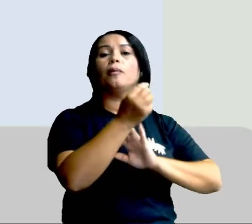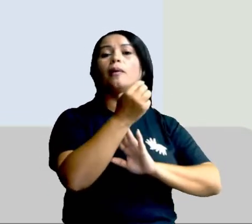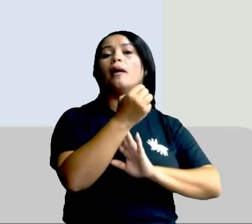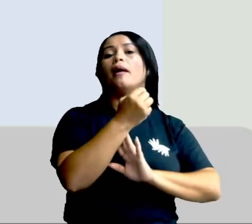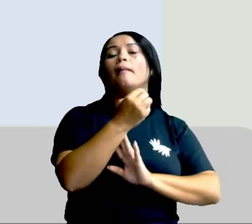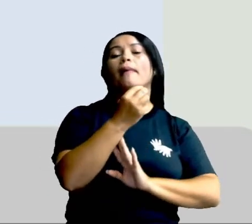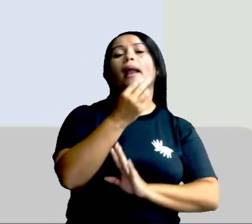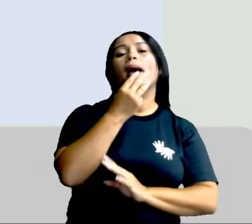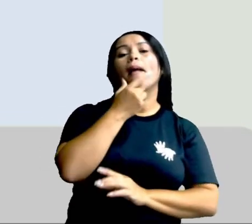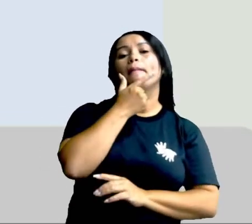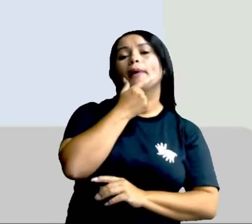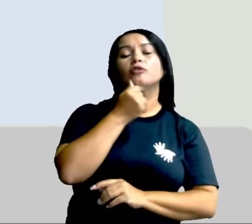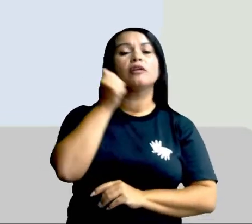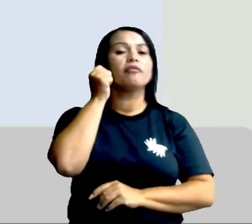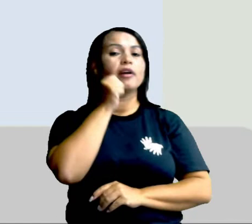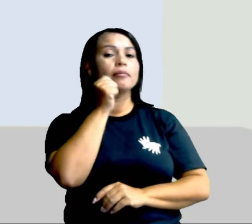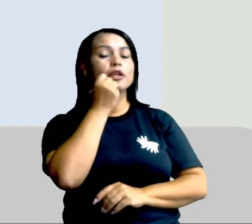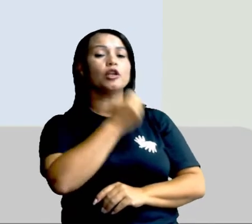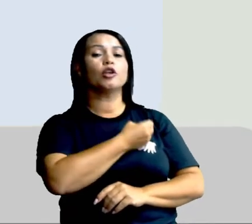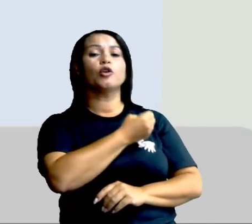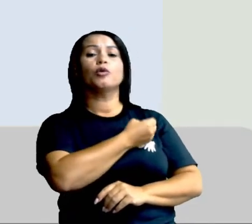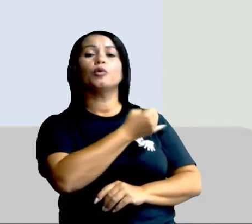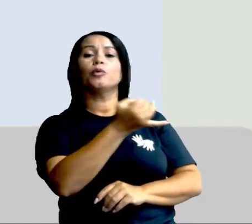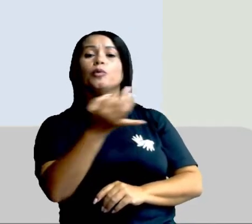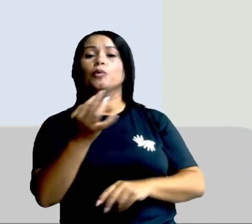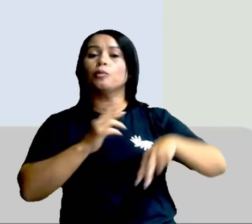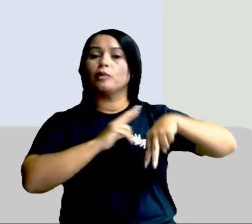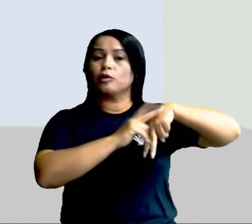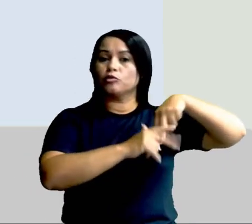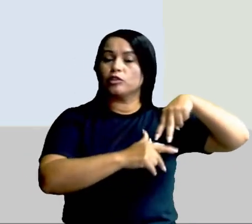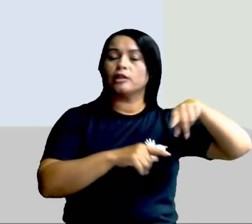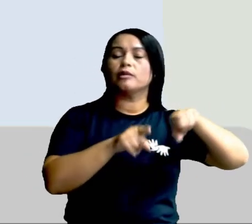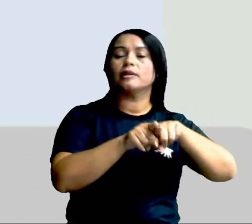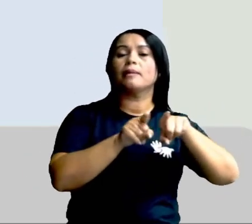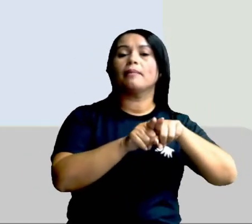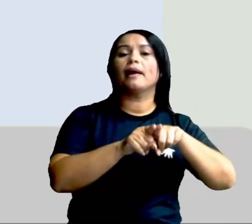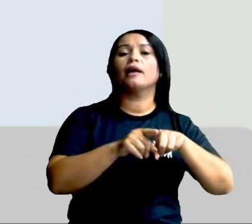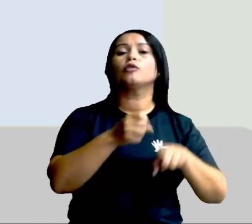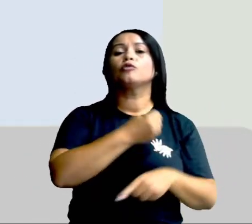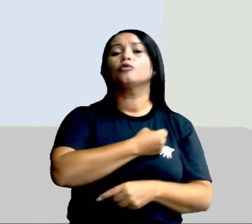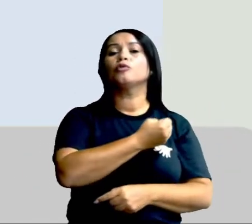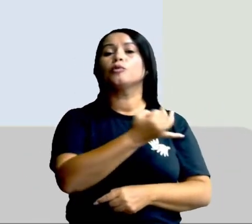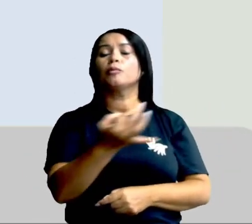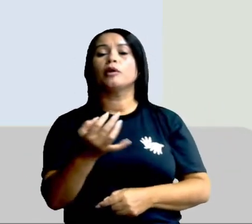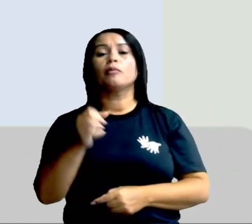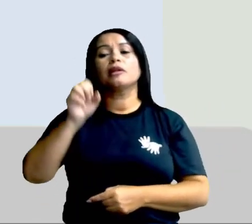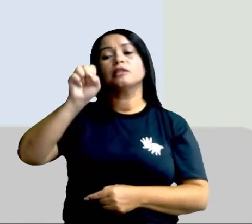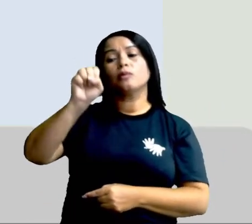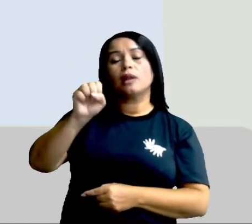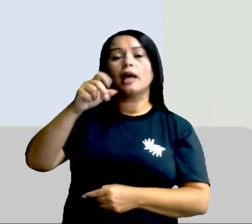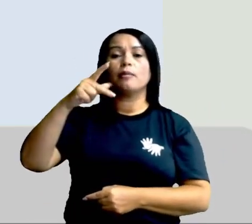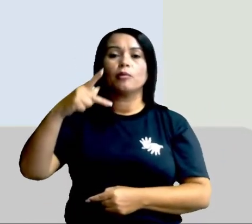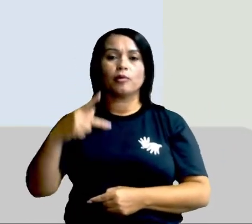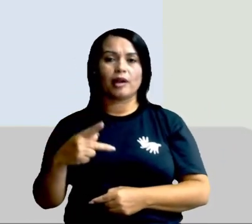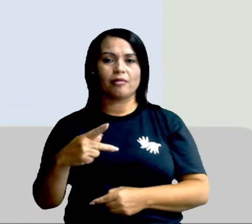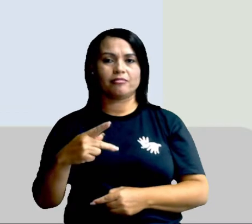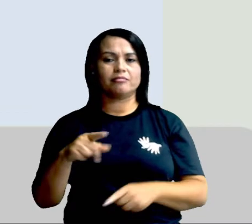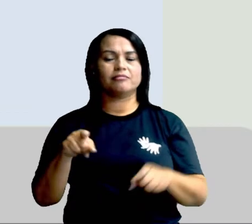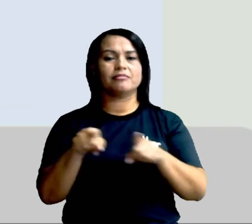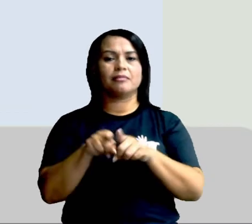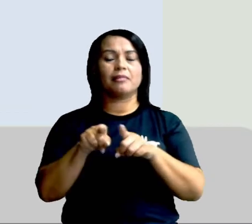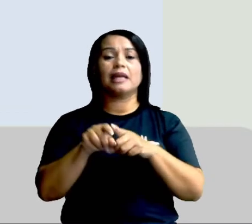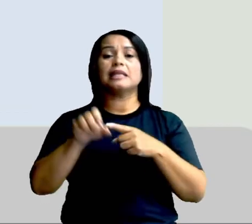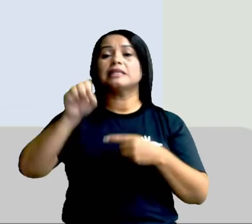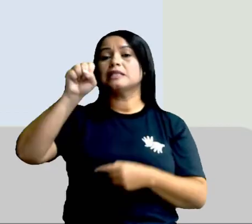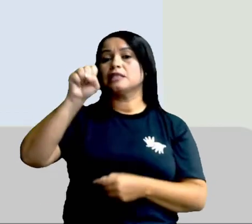para o feminino, e o número singular e plural. Então, ela está no singular e ela está